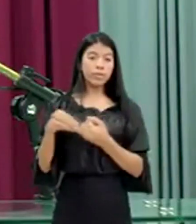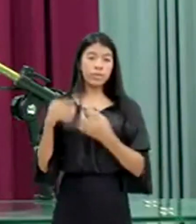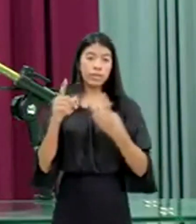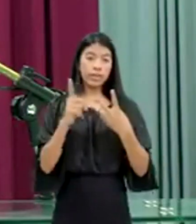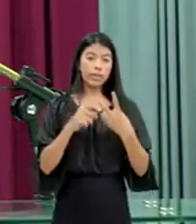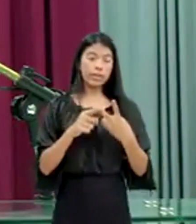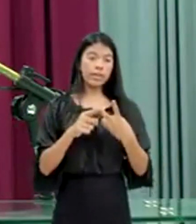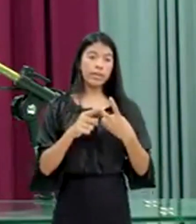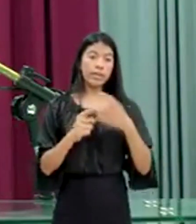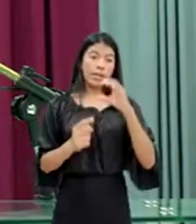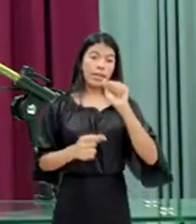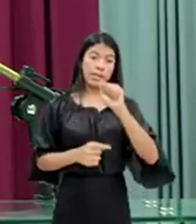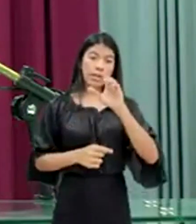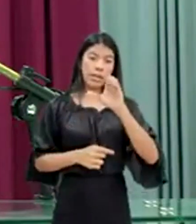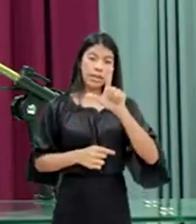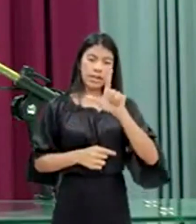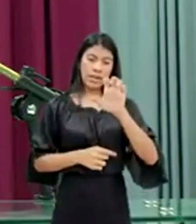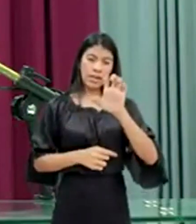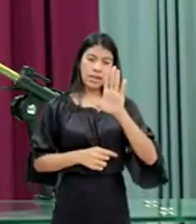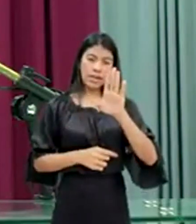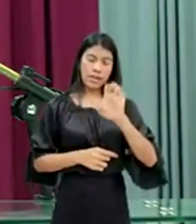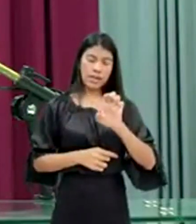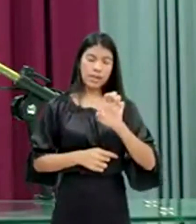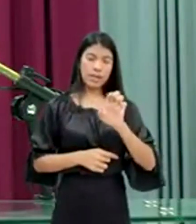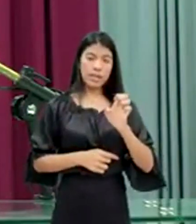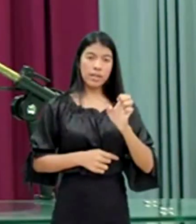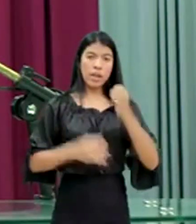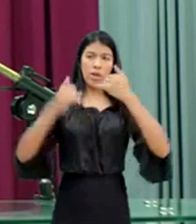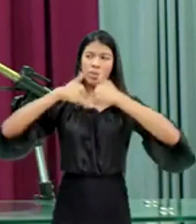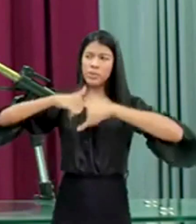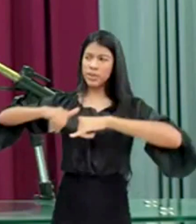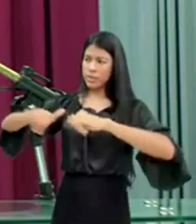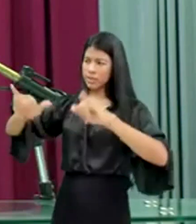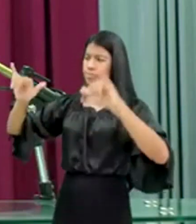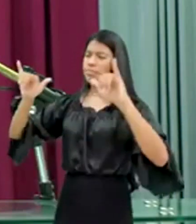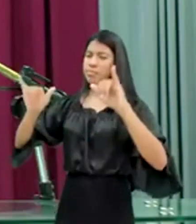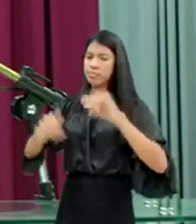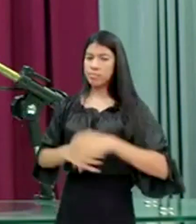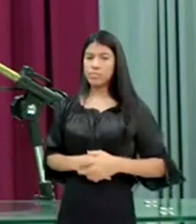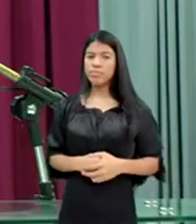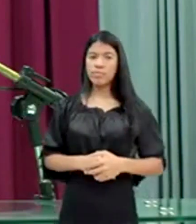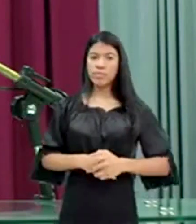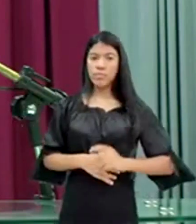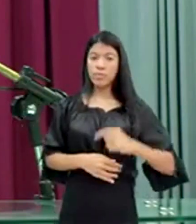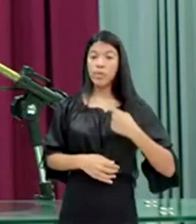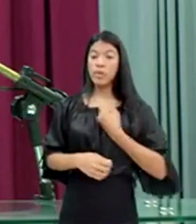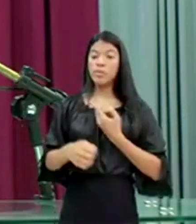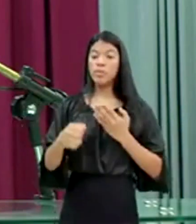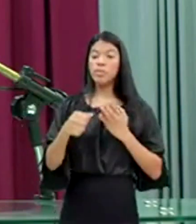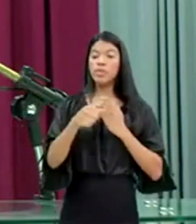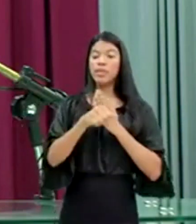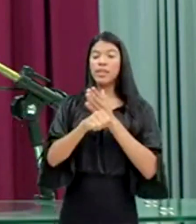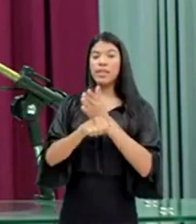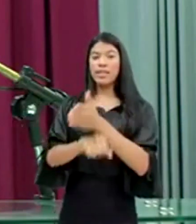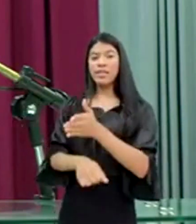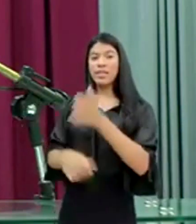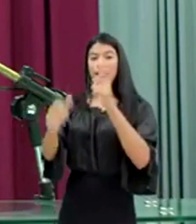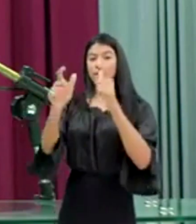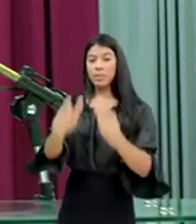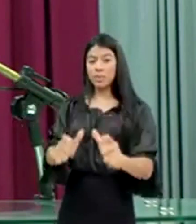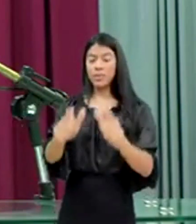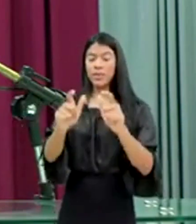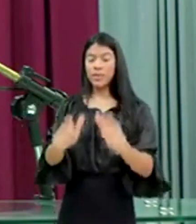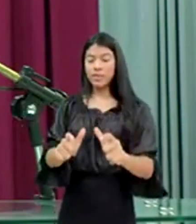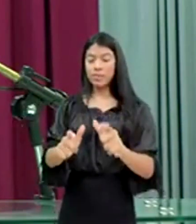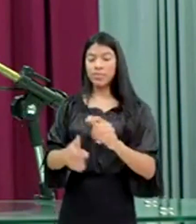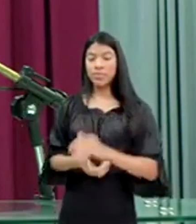olha, nós entraremos lá. Nós vamos invadir aquela terra